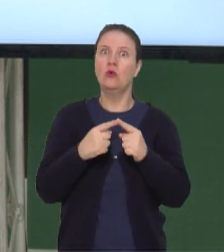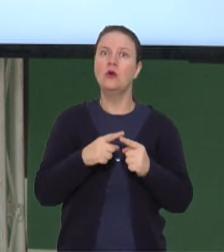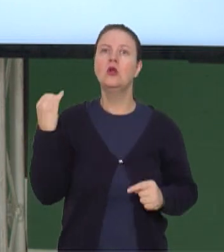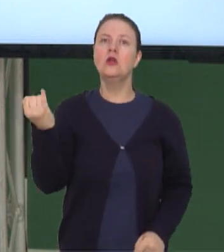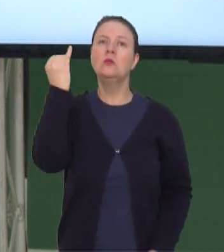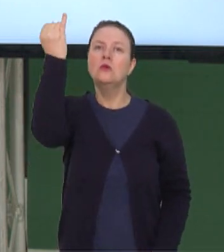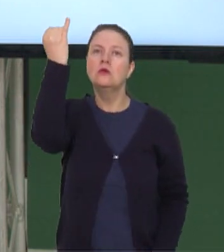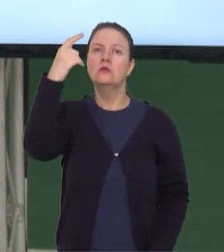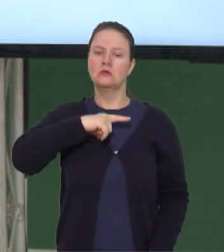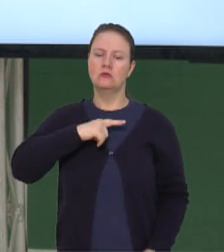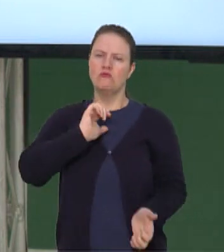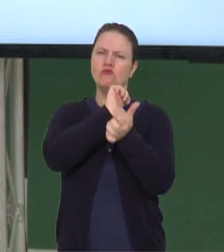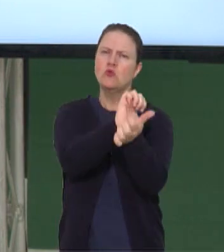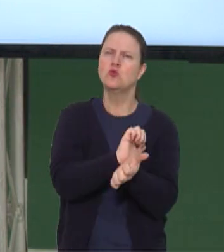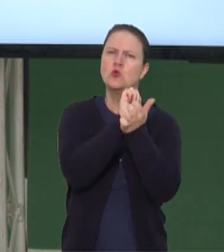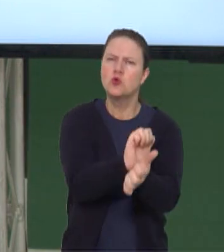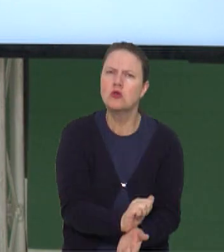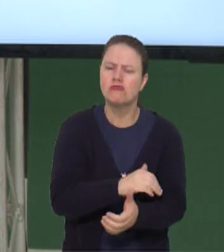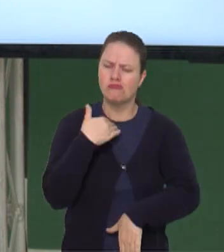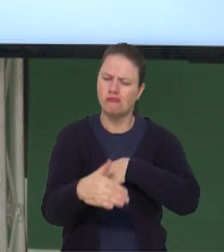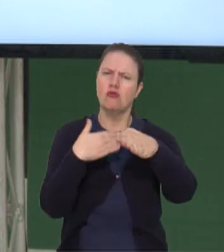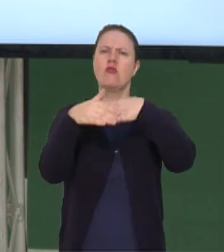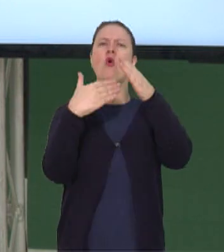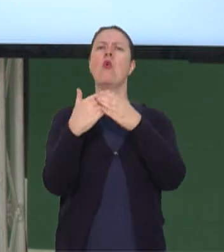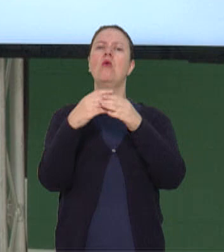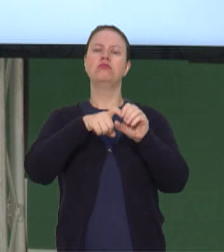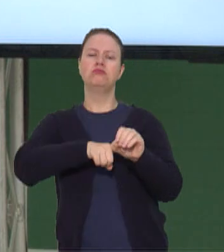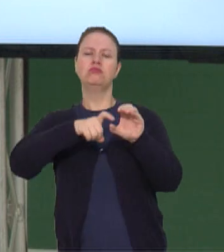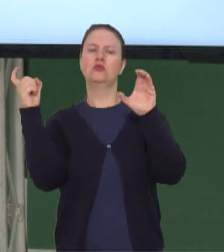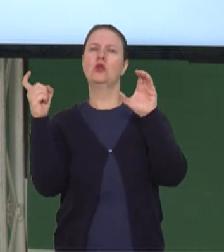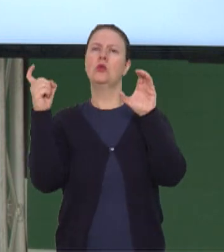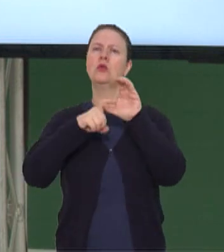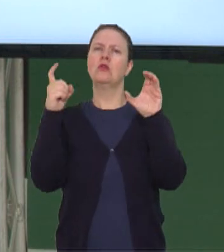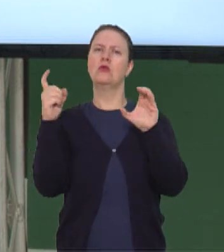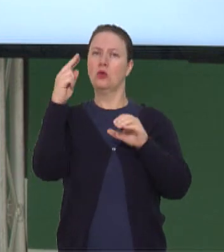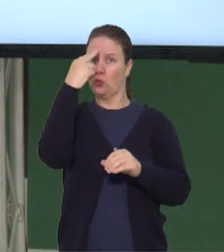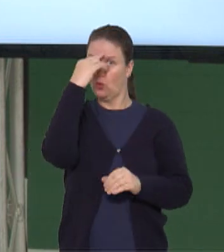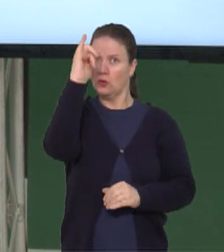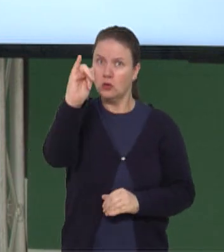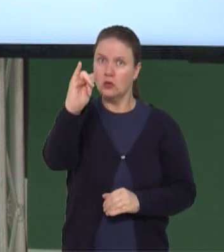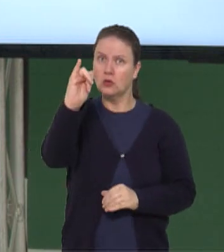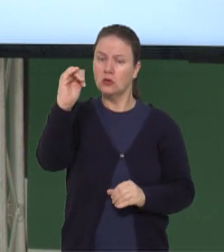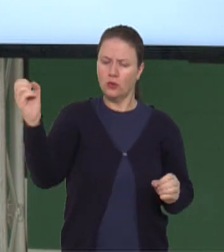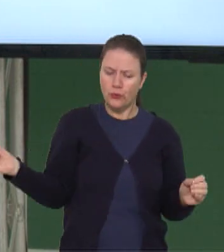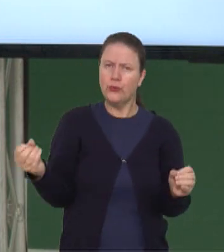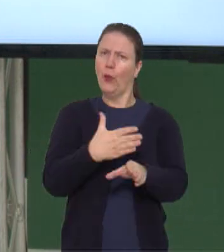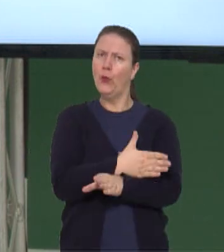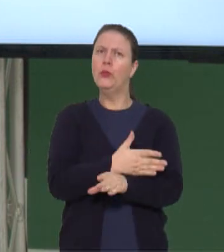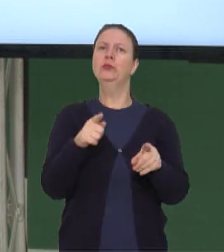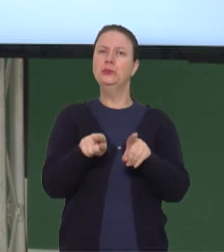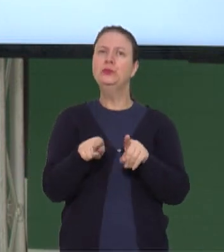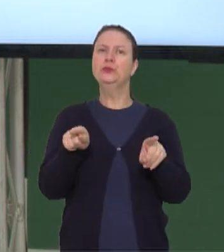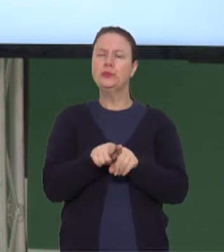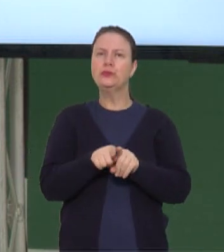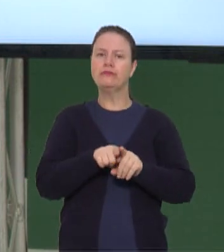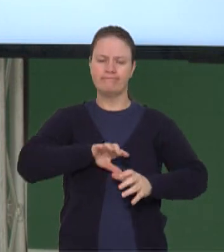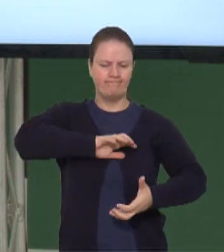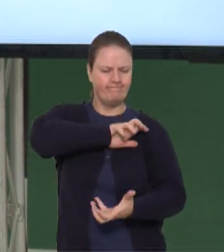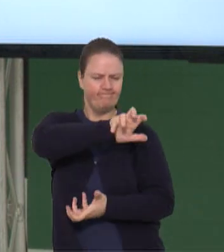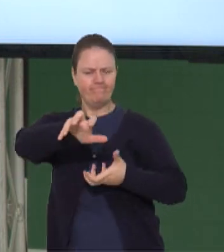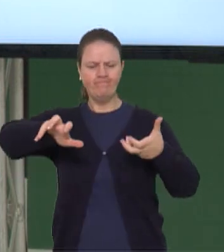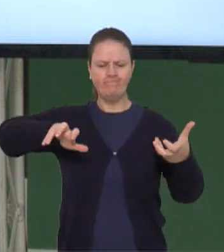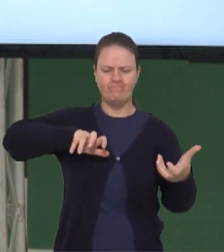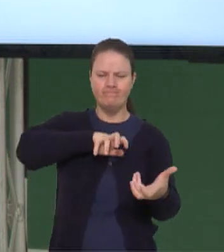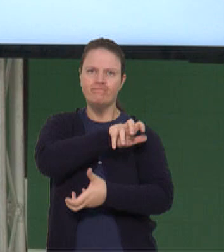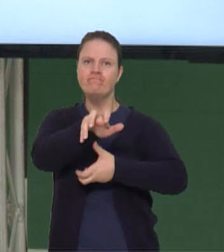os escravizados que fizeram o processo de independência do Haiti, que é extremamente novo, né? Que é uma revolução